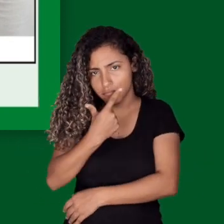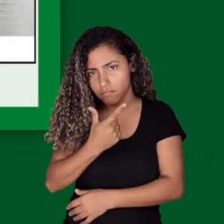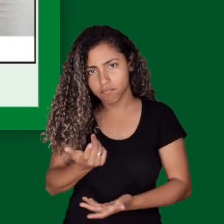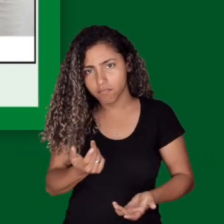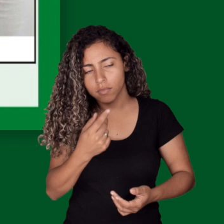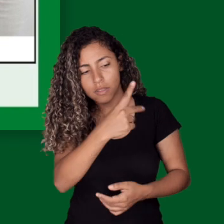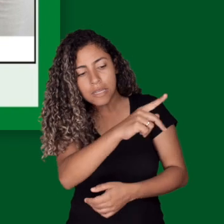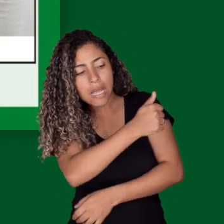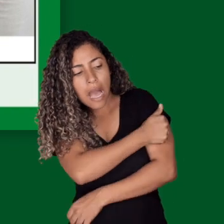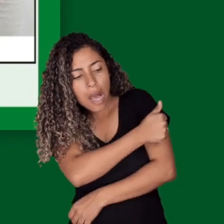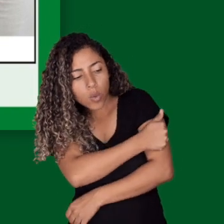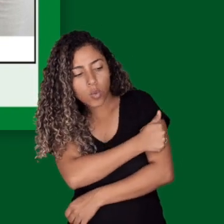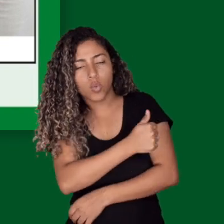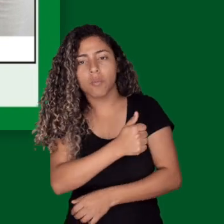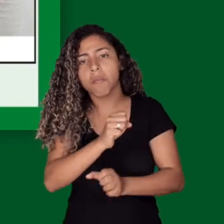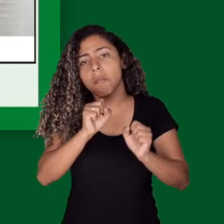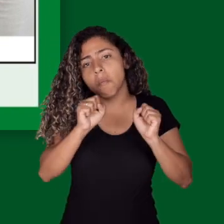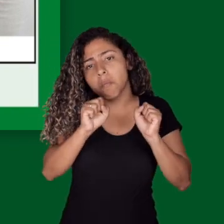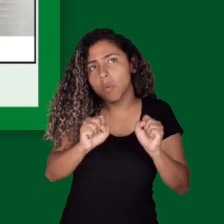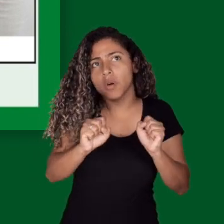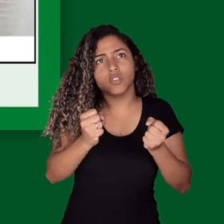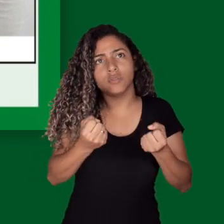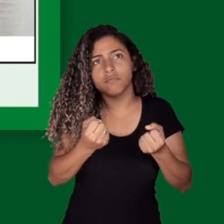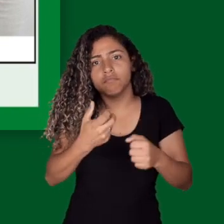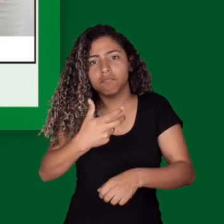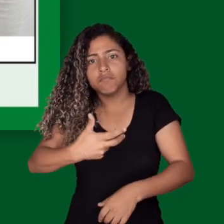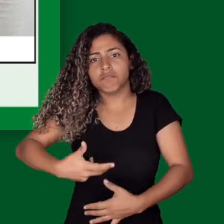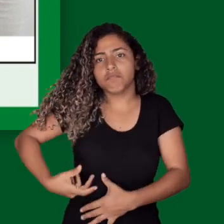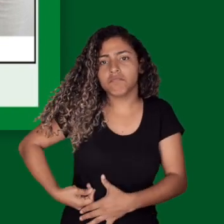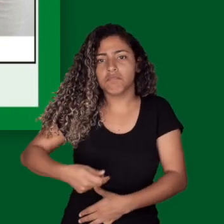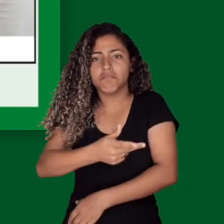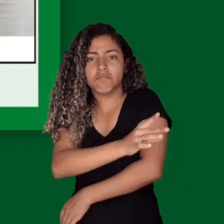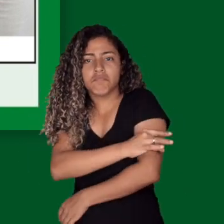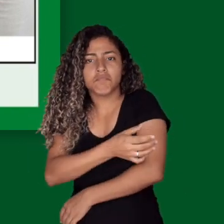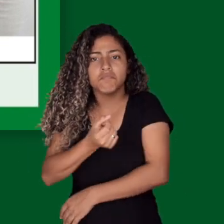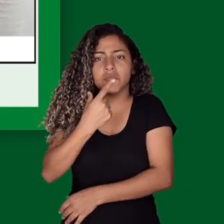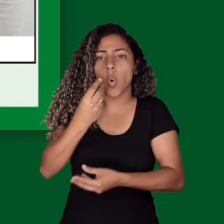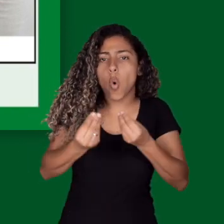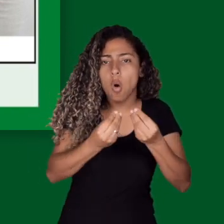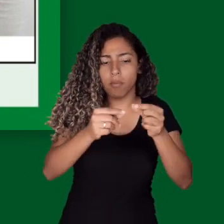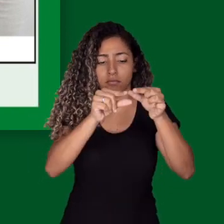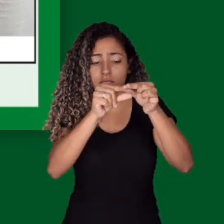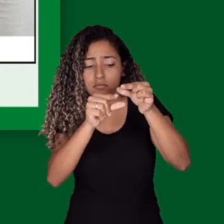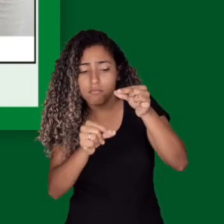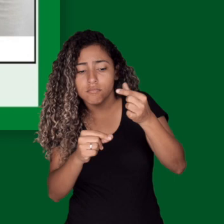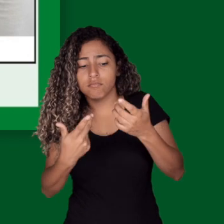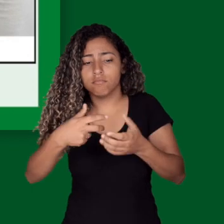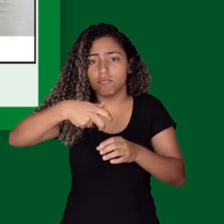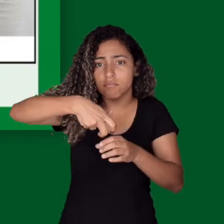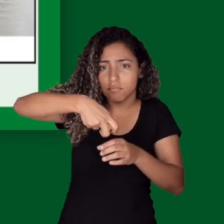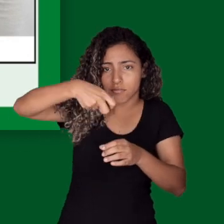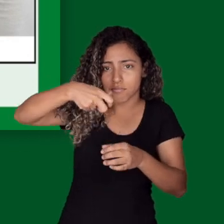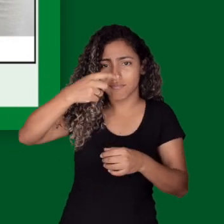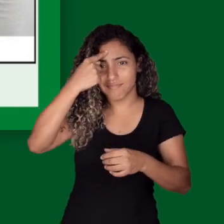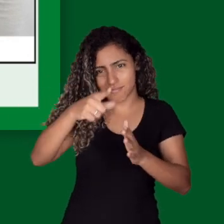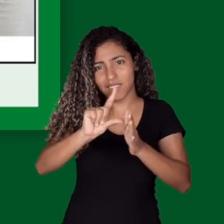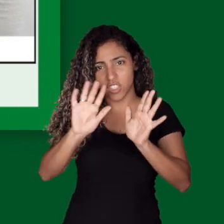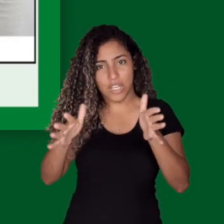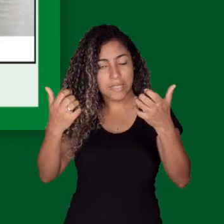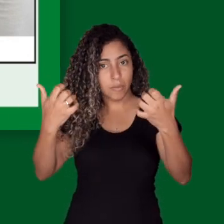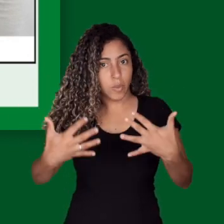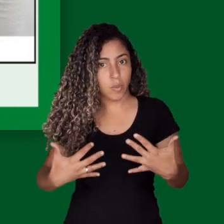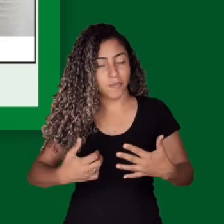usar a insulina, aplicar a insulina através de canetas, de seringas, isso foi abordado já numa aula anterior,